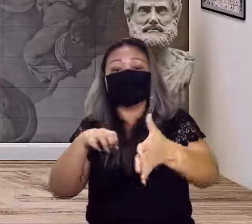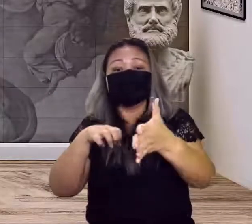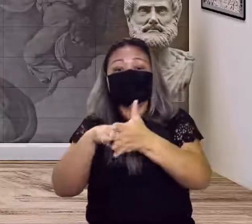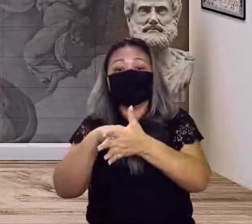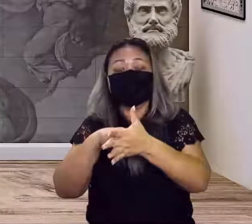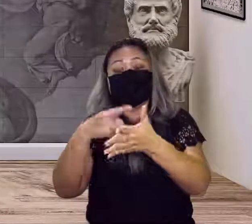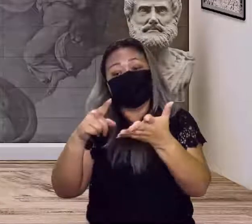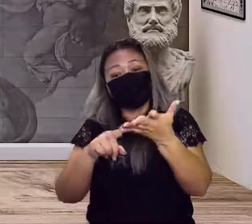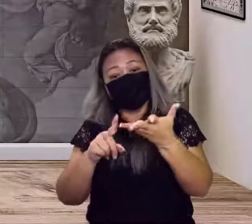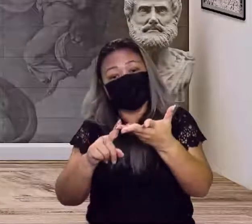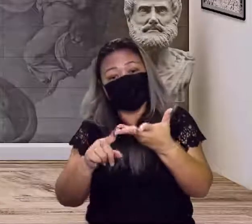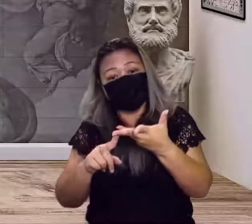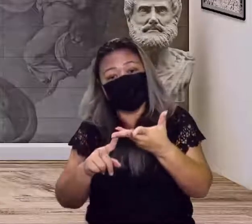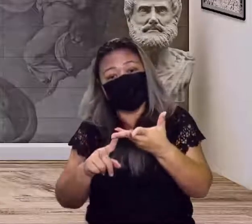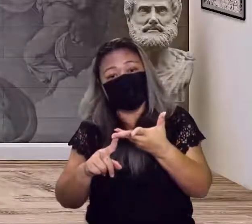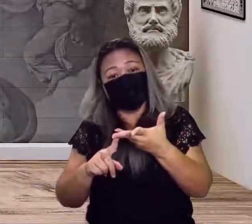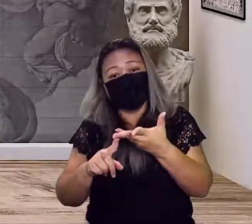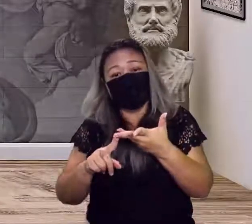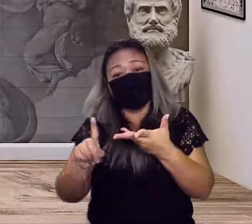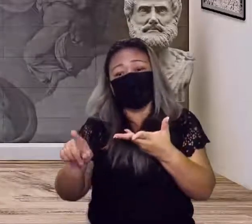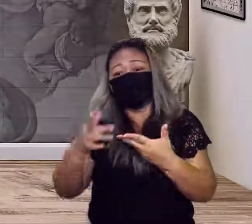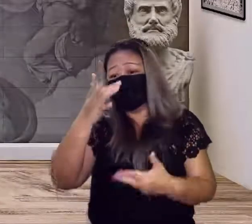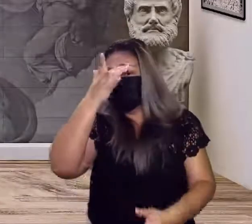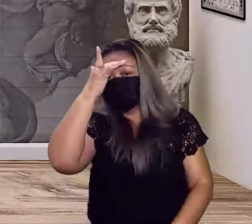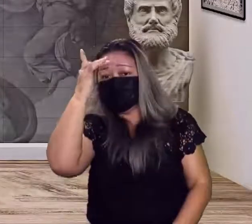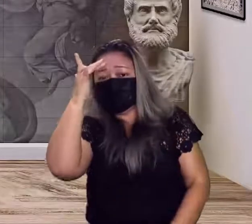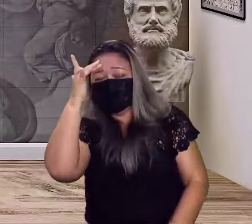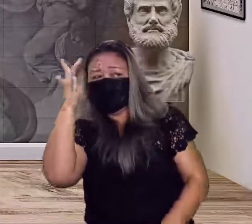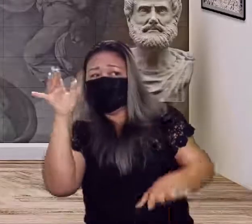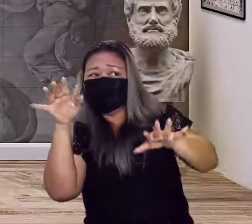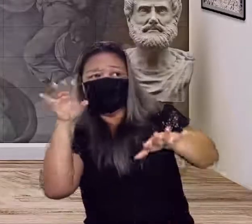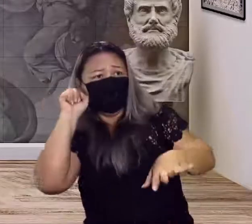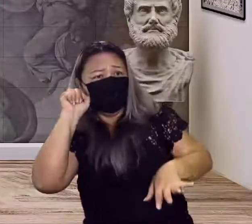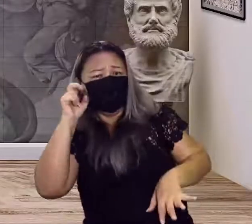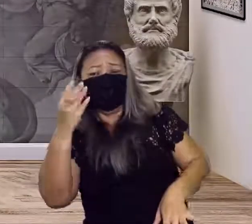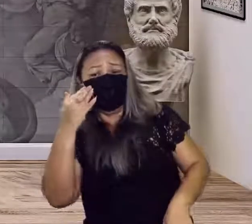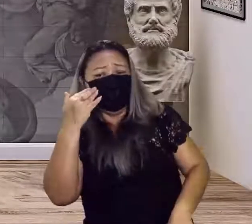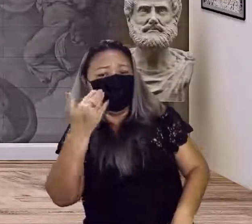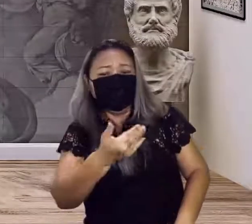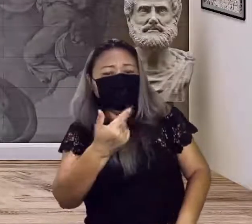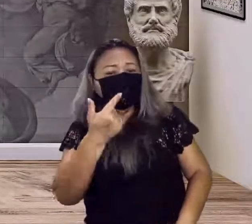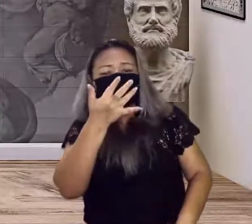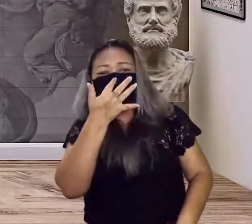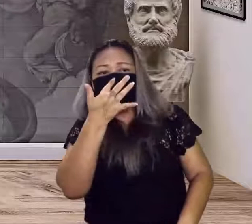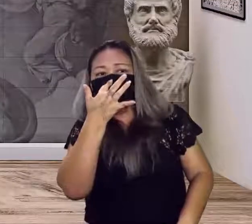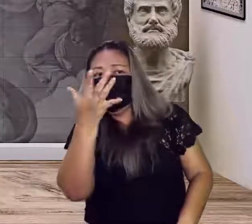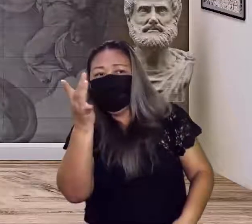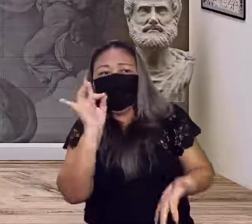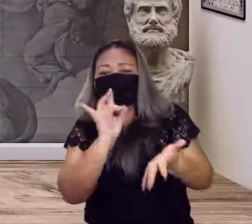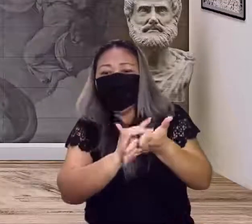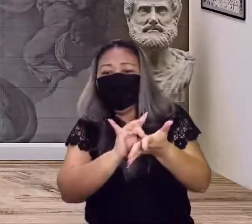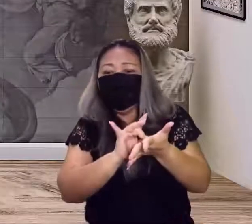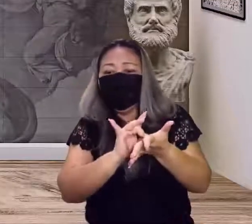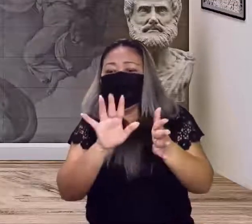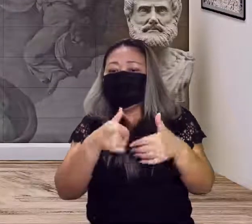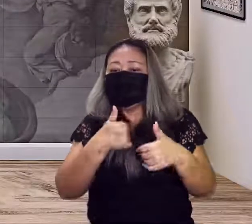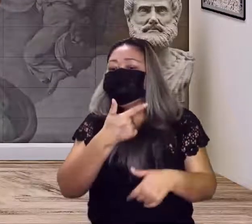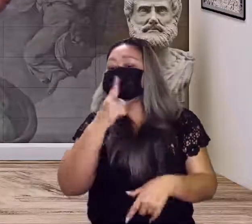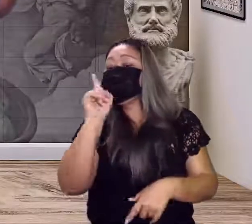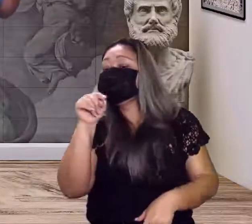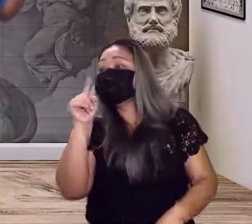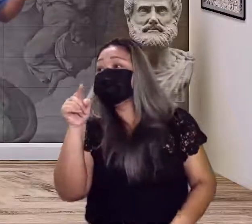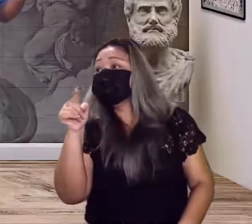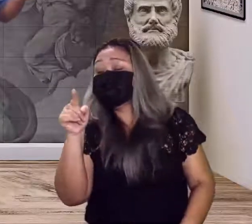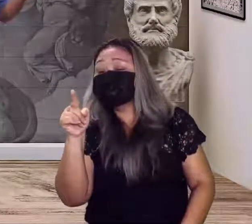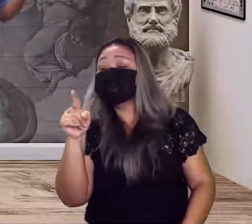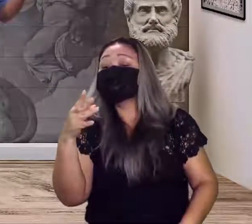acidente, isso, isso, isso. Aí a pessoa que ouviu não viu os fatos, ela não observou a verdade. Aí ela vai lá na frente e diz, ó,